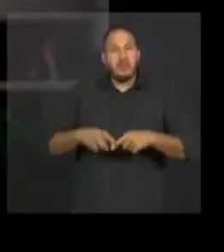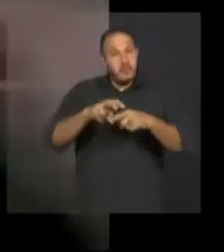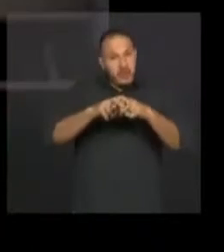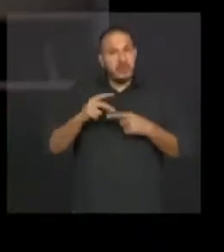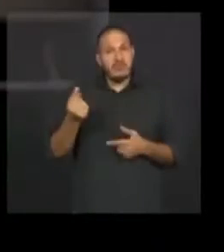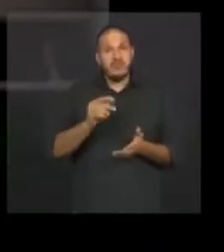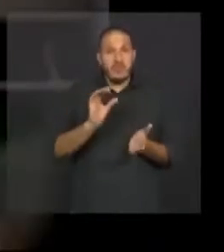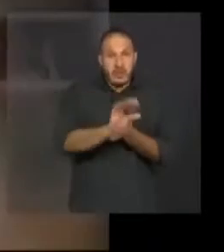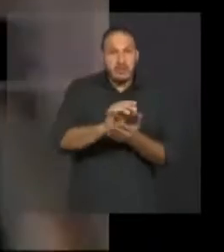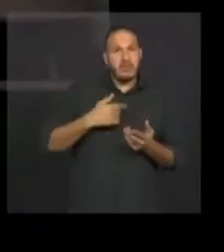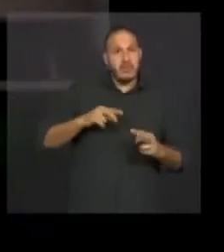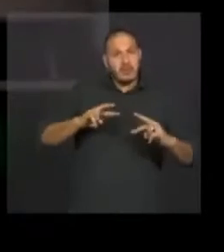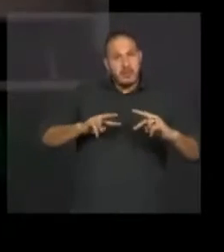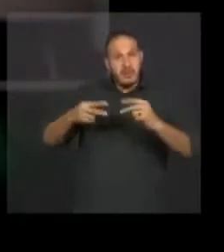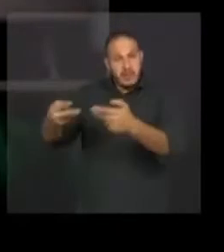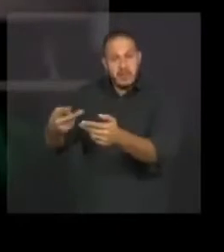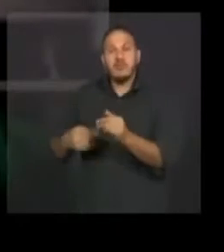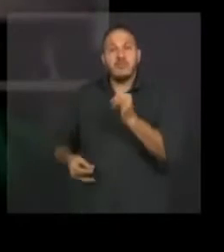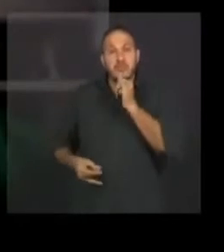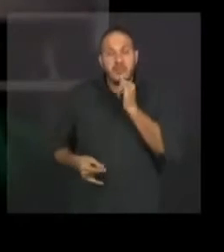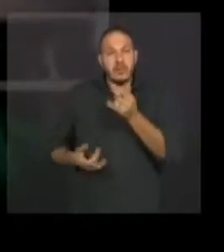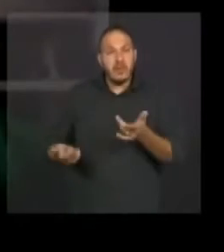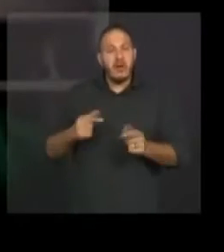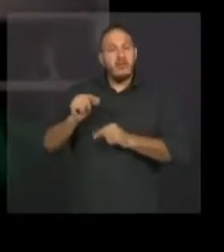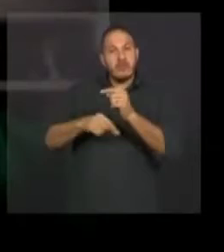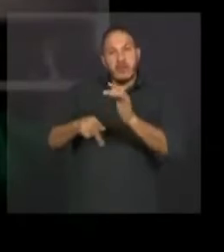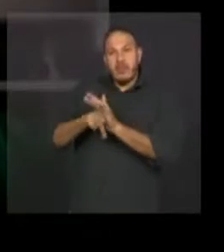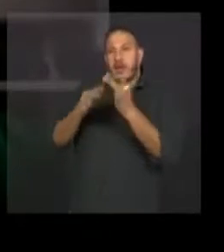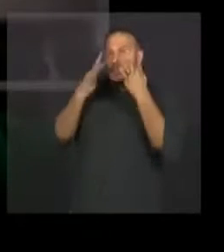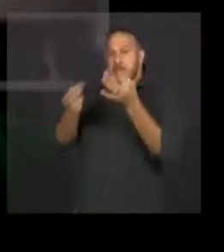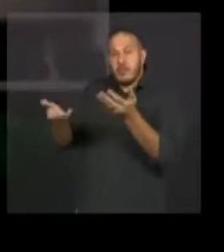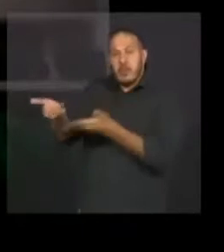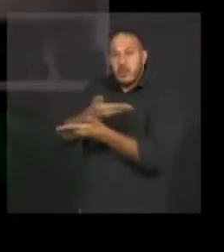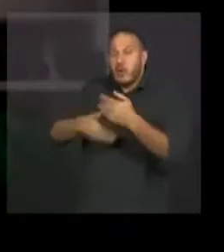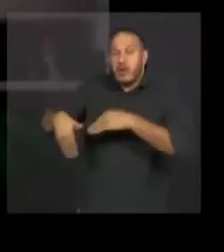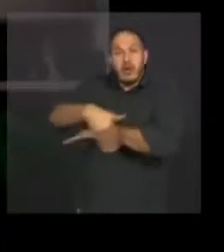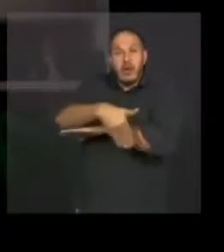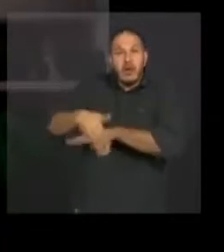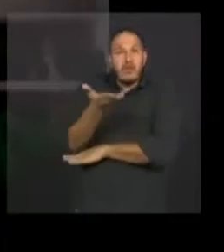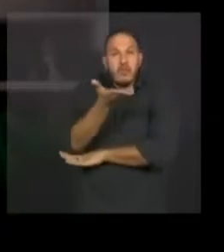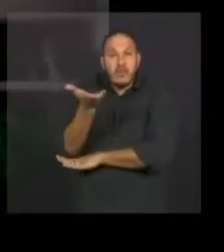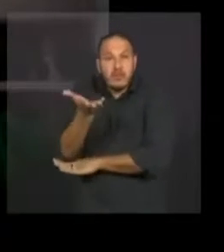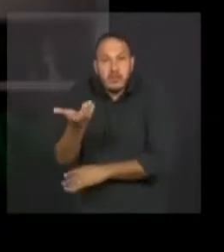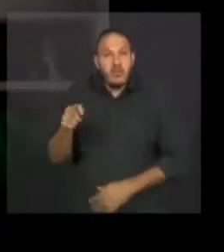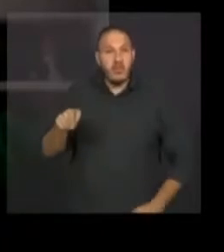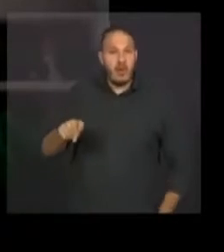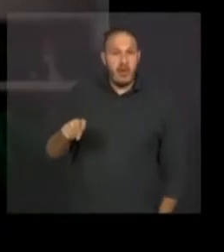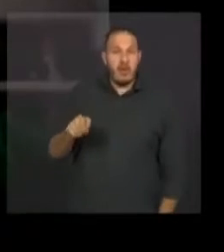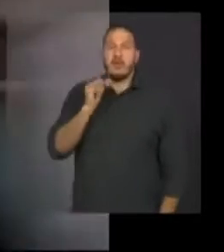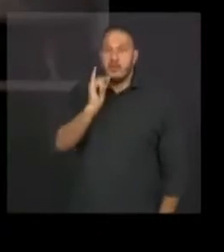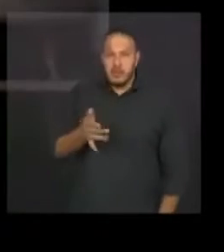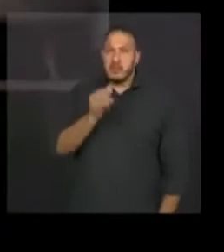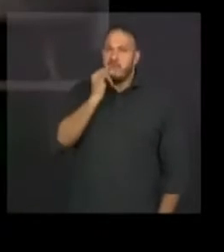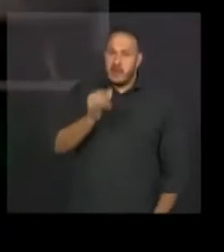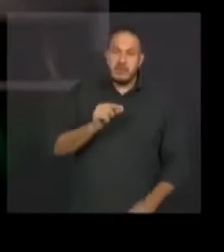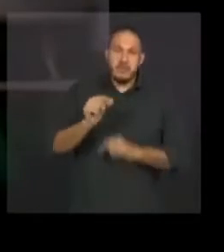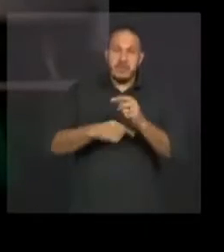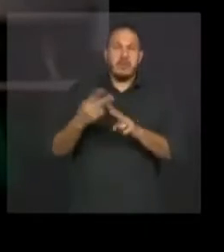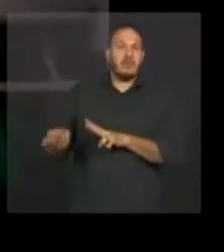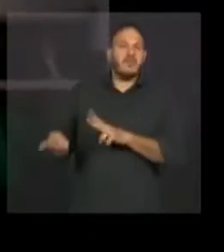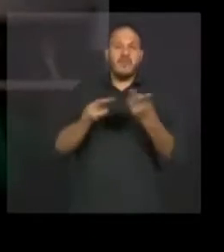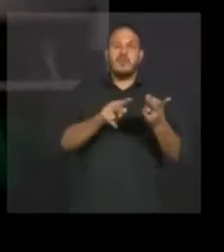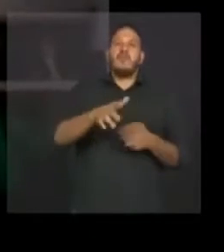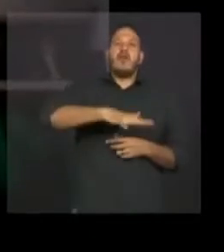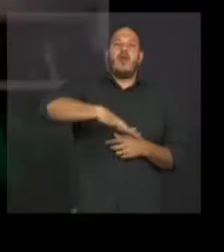recursos fossem transferidos, por exemplo, para atenção à população em situação de rua. O Fomento ao Forró foi um desses casos, dotação anulada, transferido